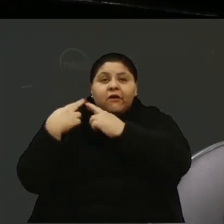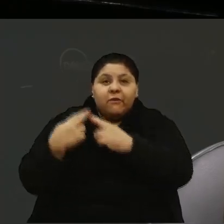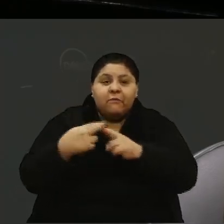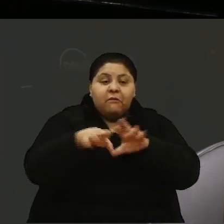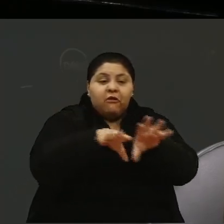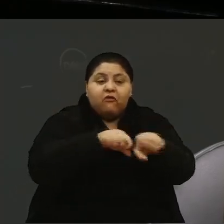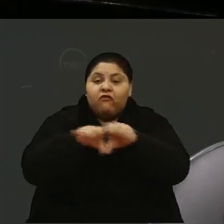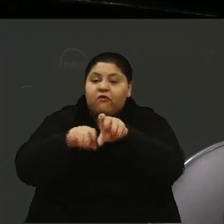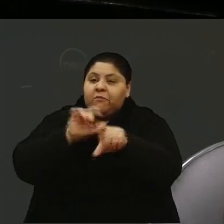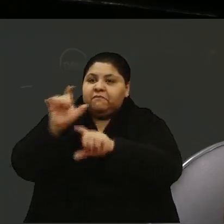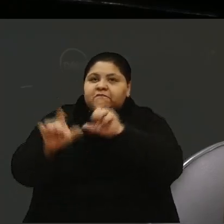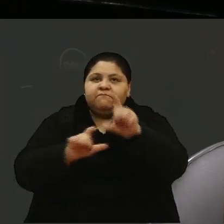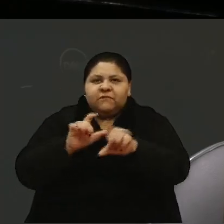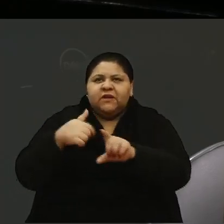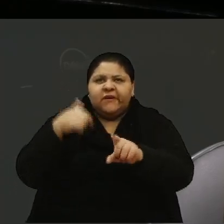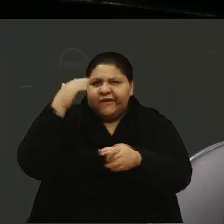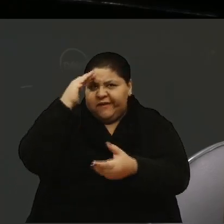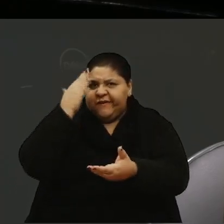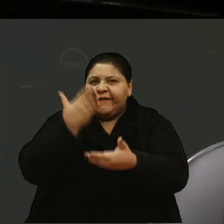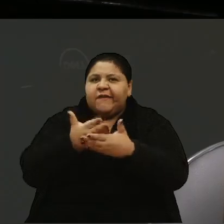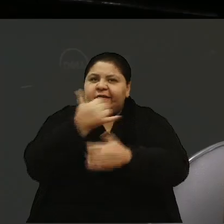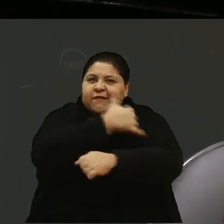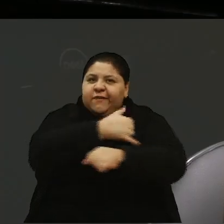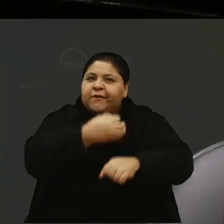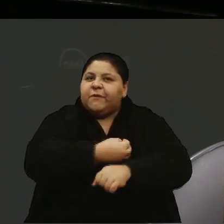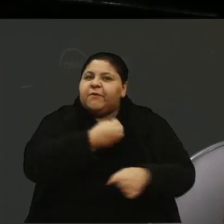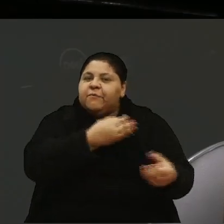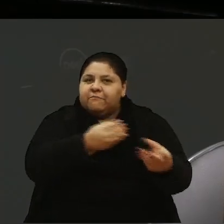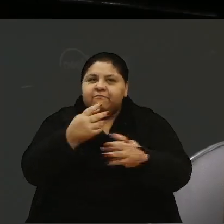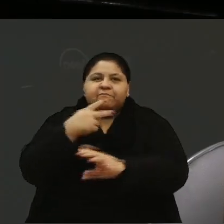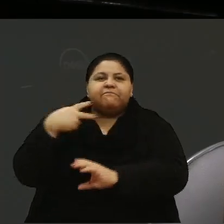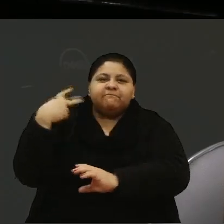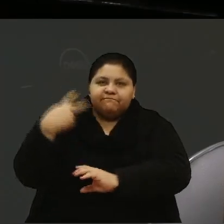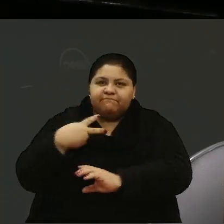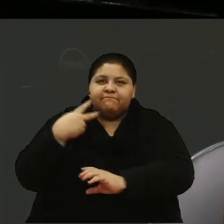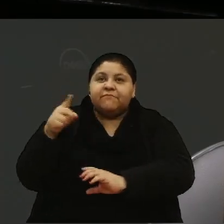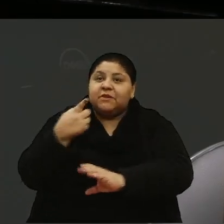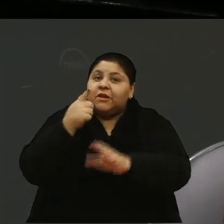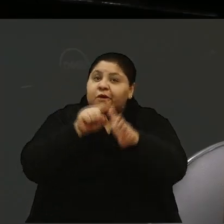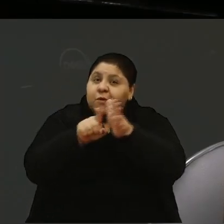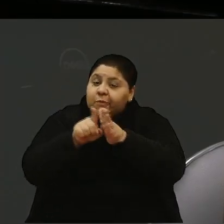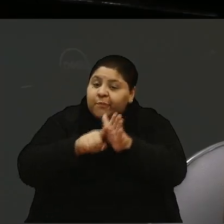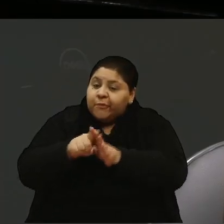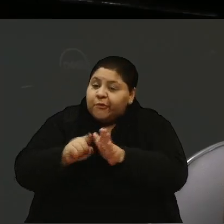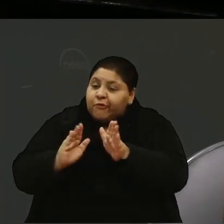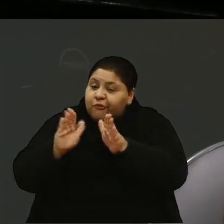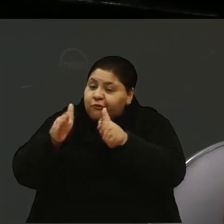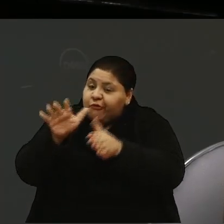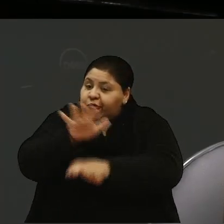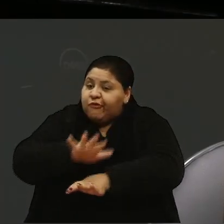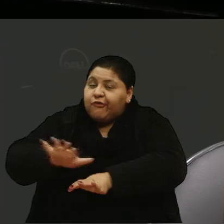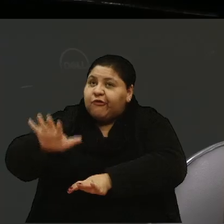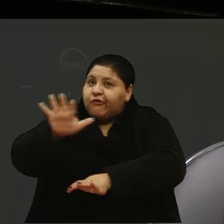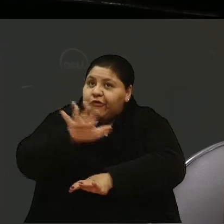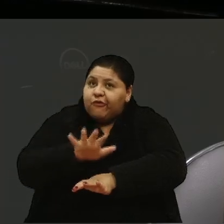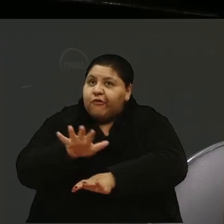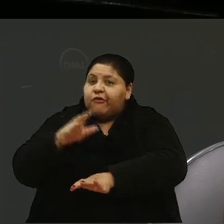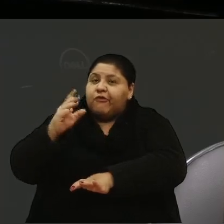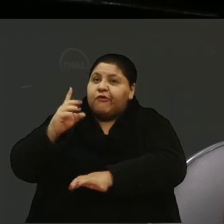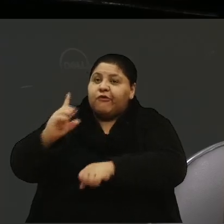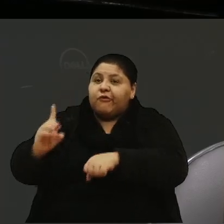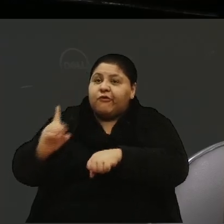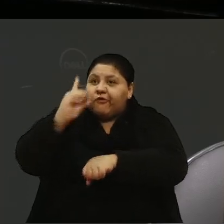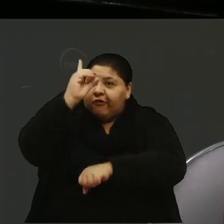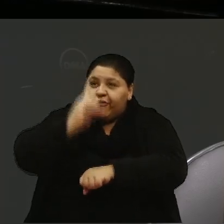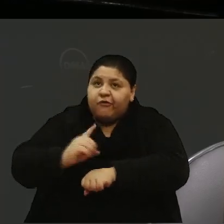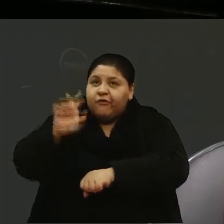gente, tenho certeza que passou pela vida de muitos dos vereadores e é um pesquisador dedicado, tanto na área de direito civil, quanto na direito ambiental, quanto